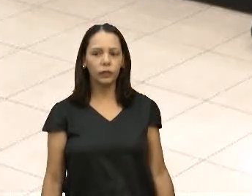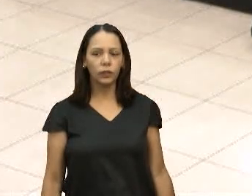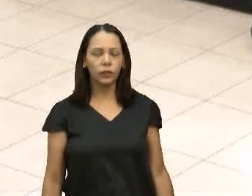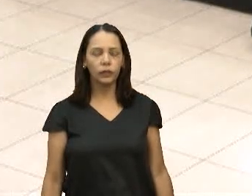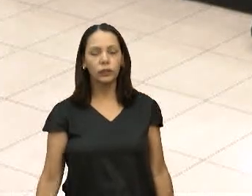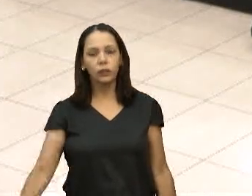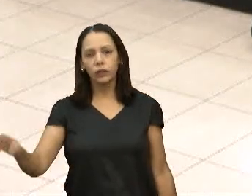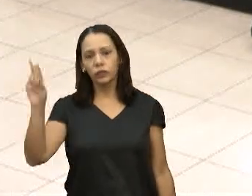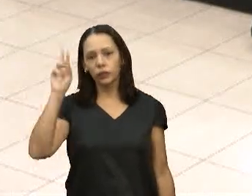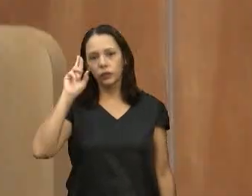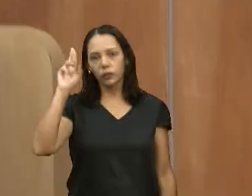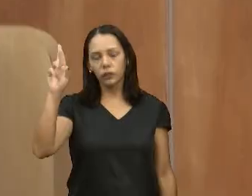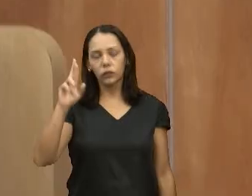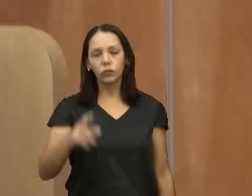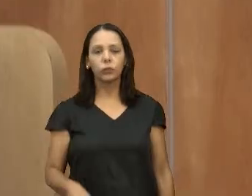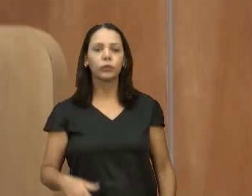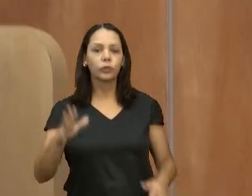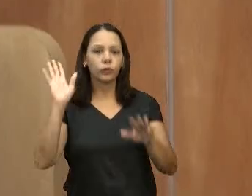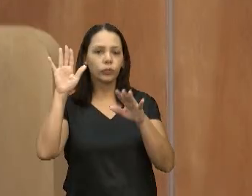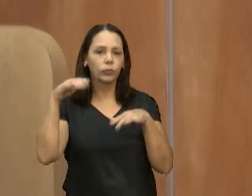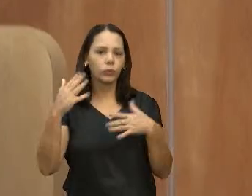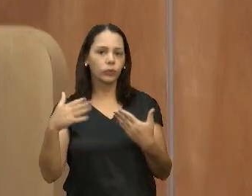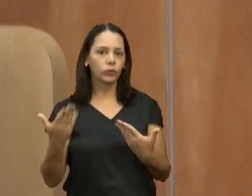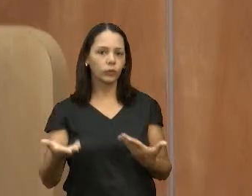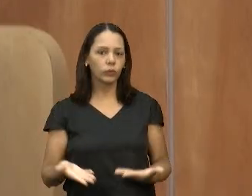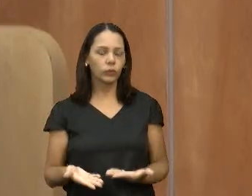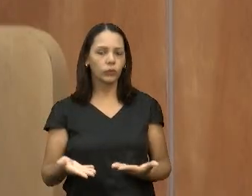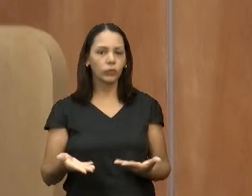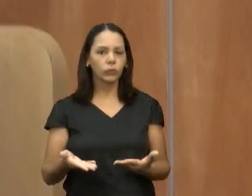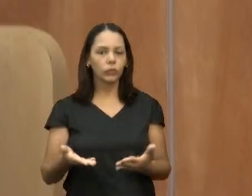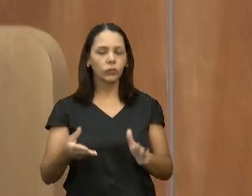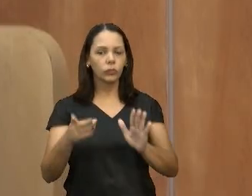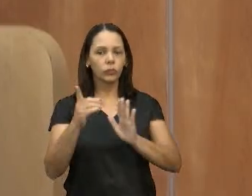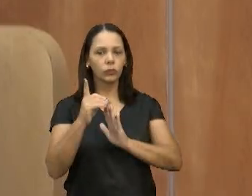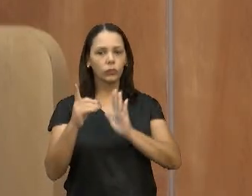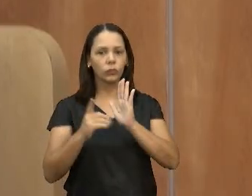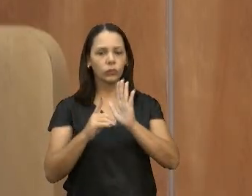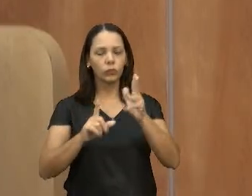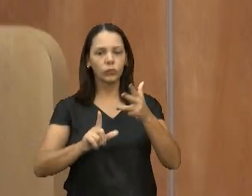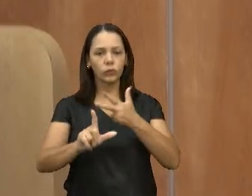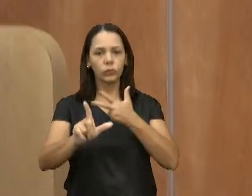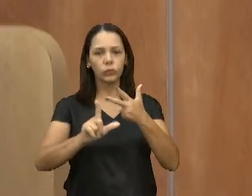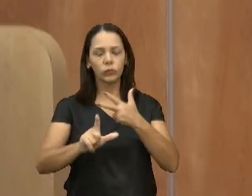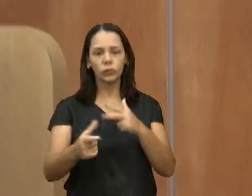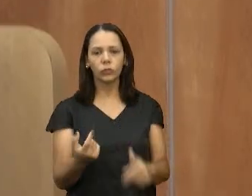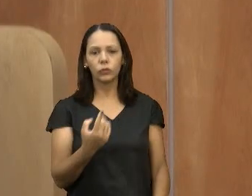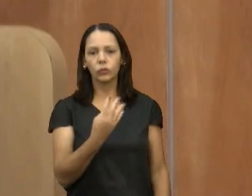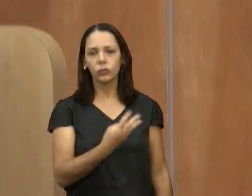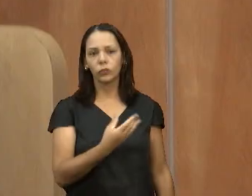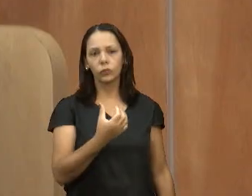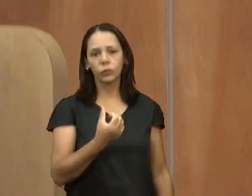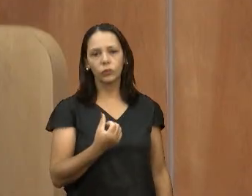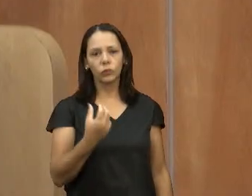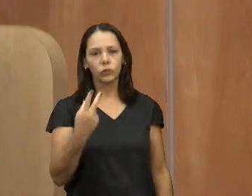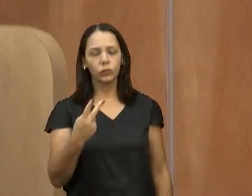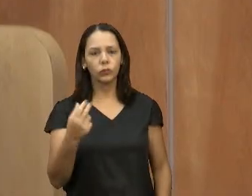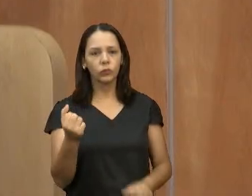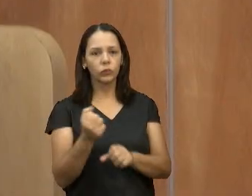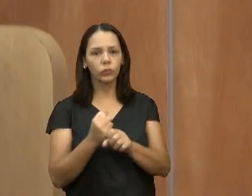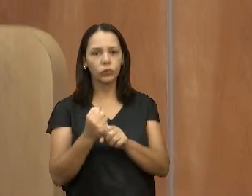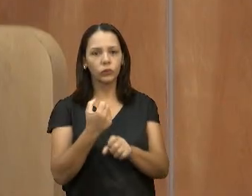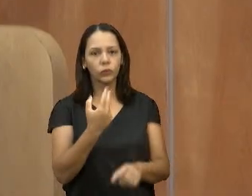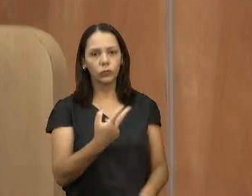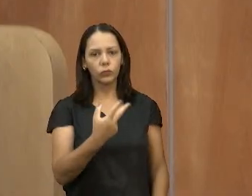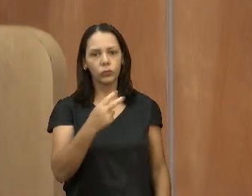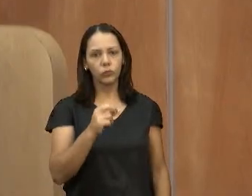Senhoras e senhores, sobre a homenagem de hoje, trata-se do Decreto Legislativo 462 de 2022, que